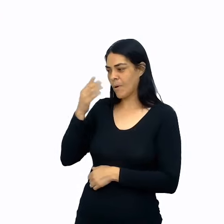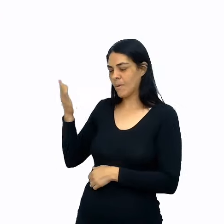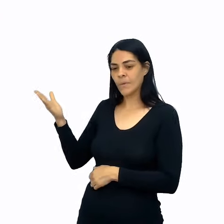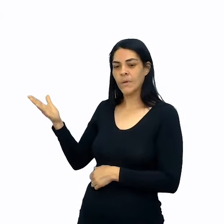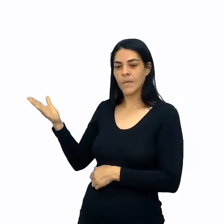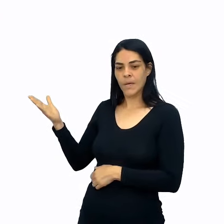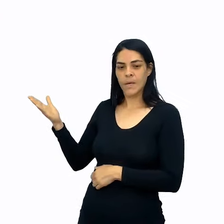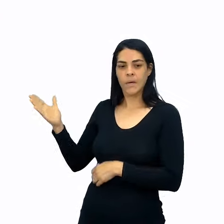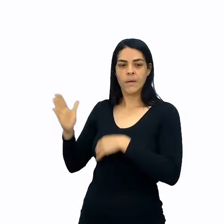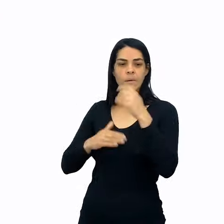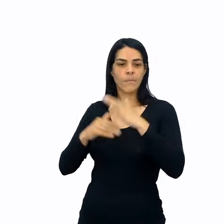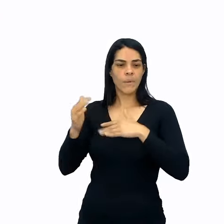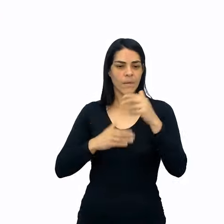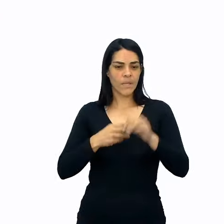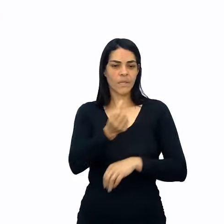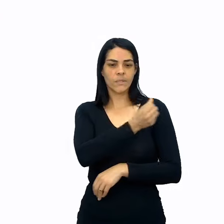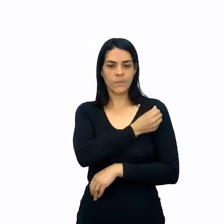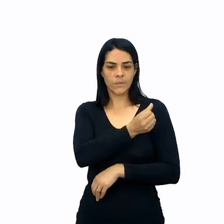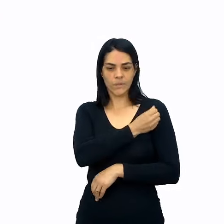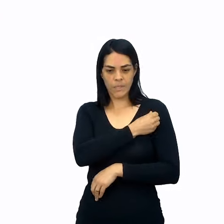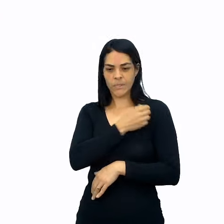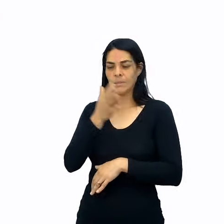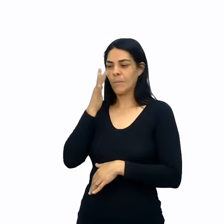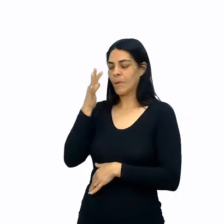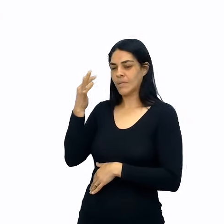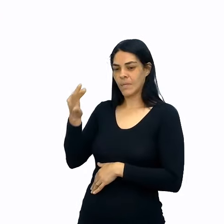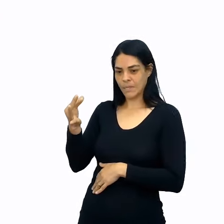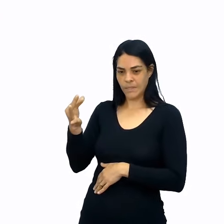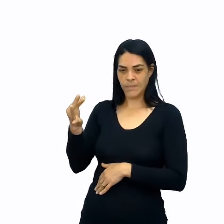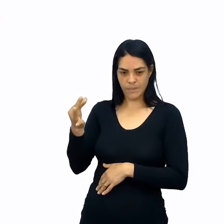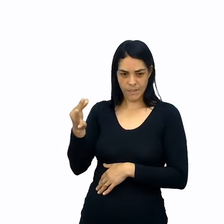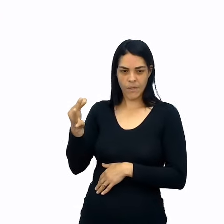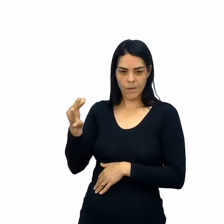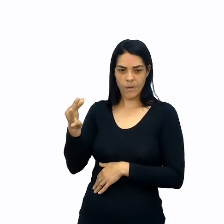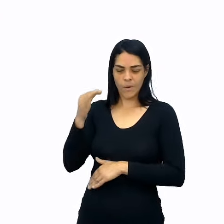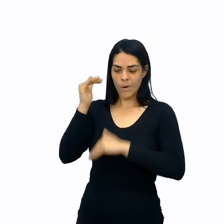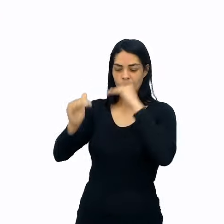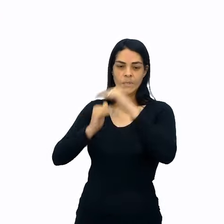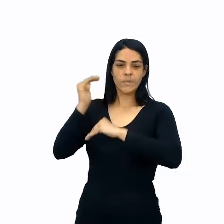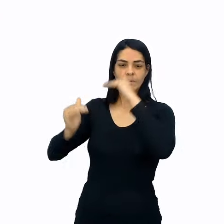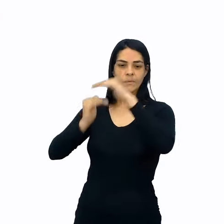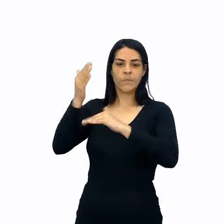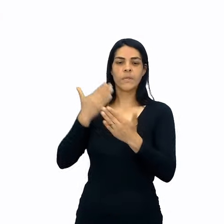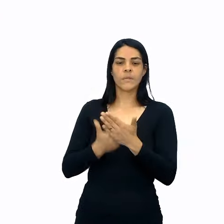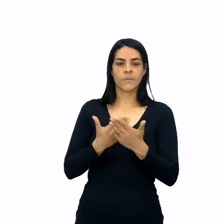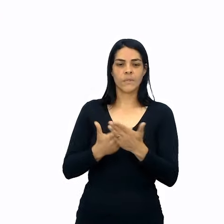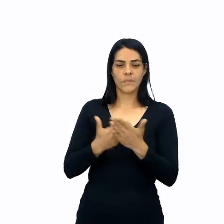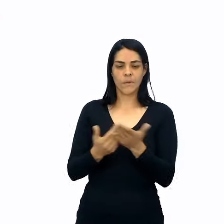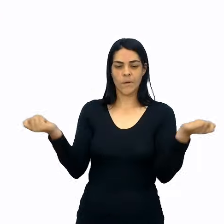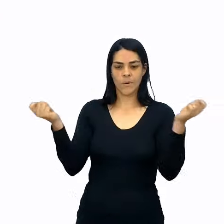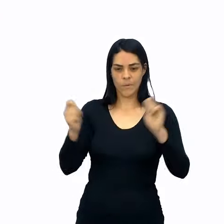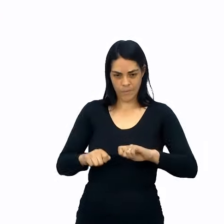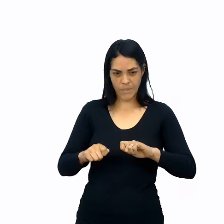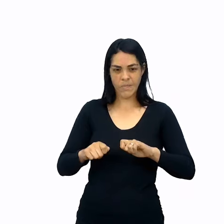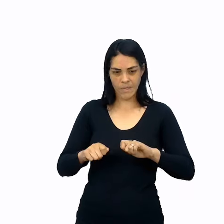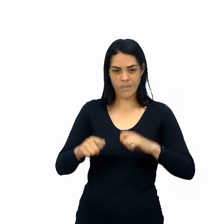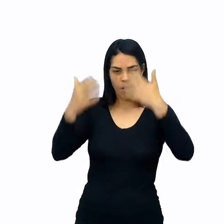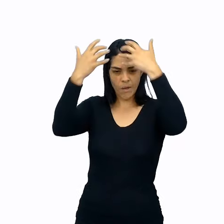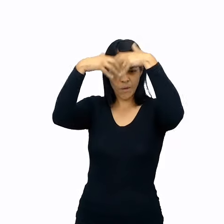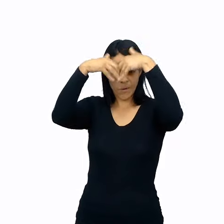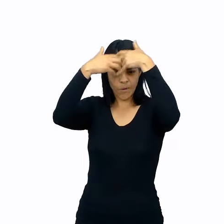habilidade do sexto ano, olhar, então, que ela pretende desenvolver no estudante a competência cognitiva